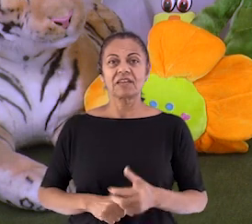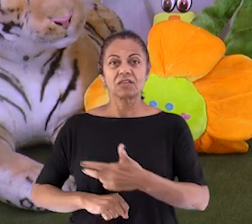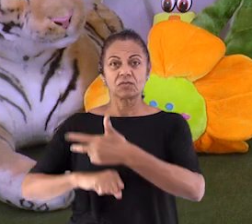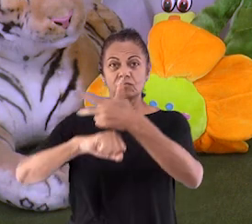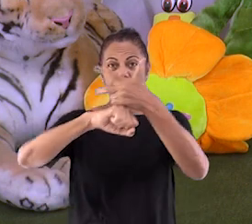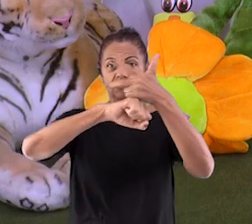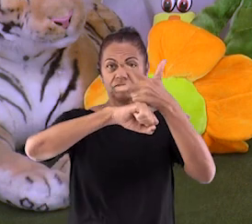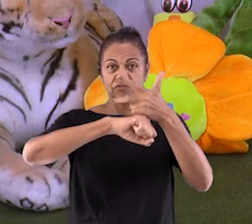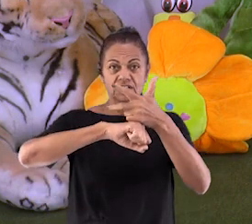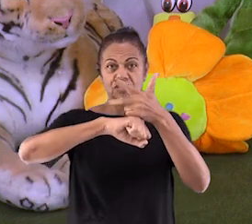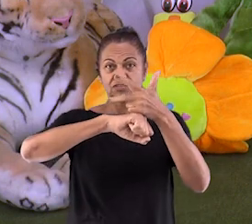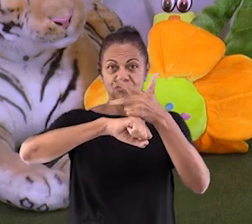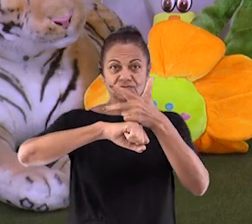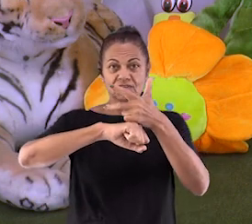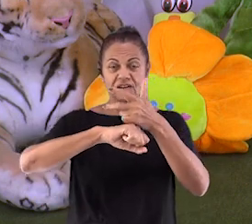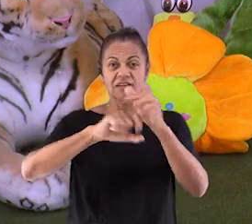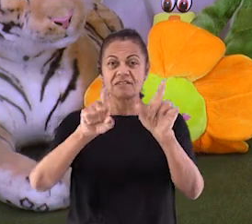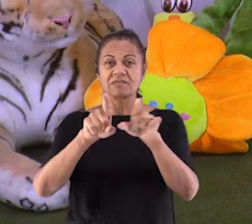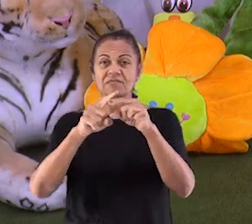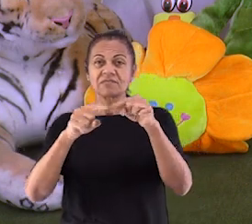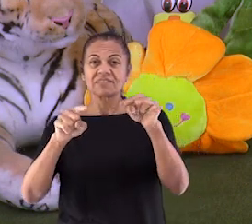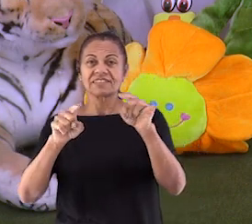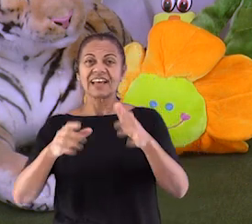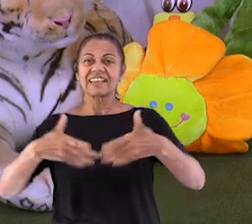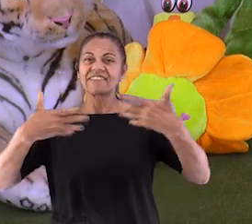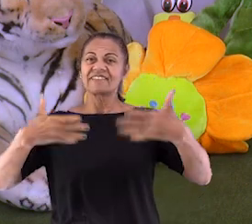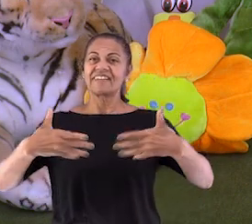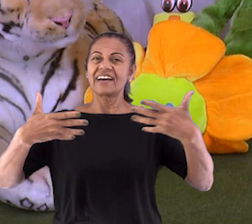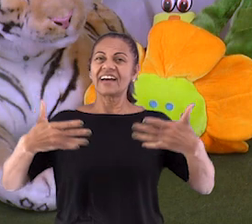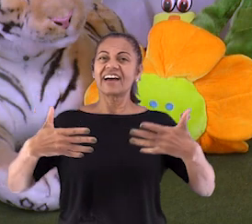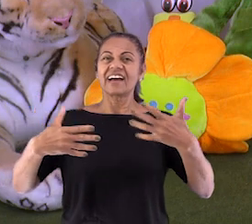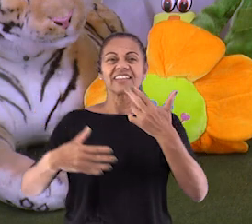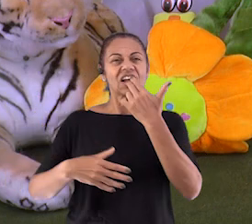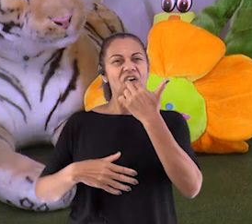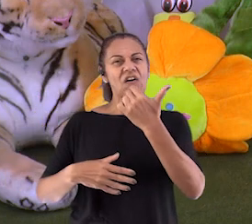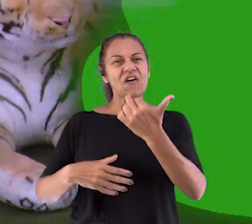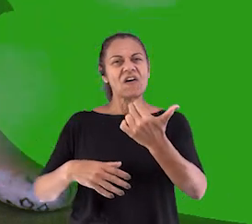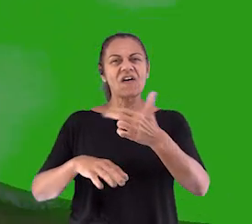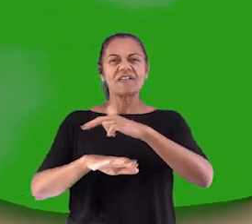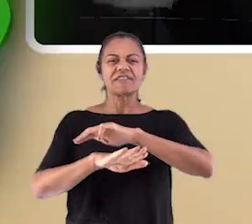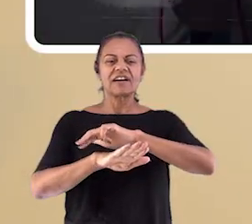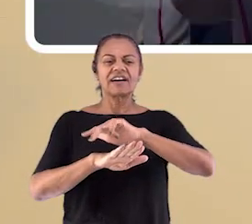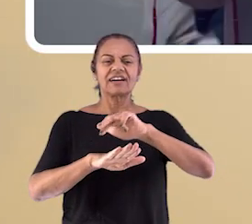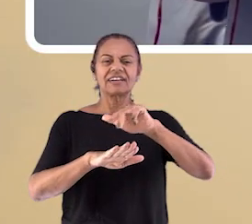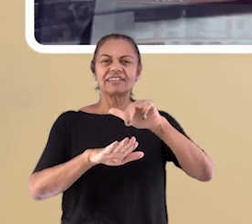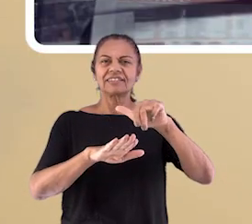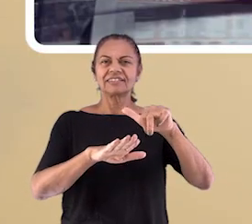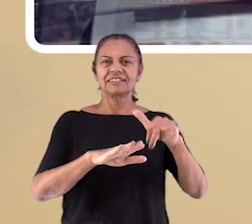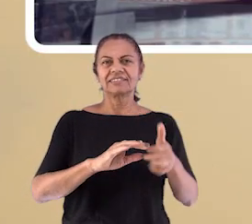vídeo musical bem animado e colorido!